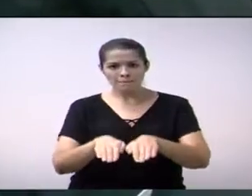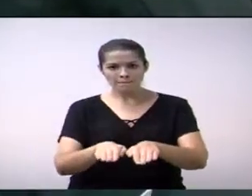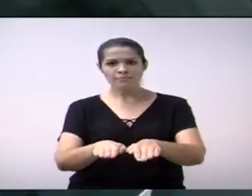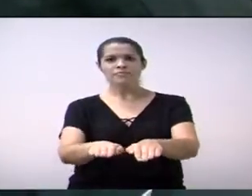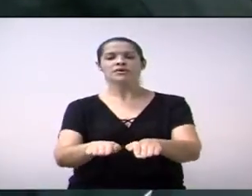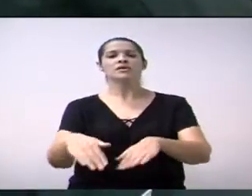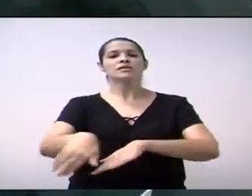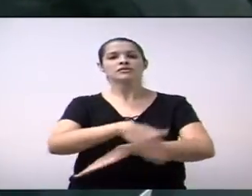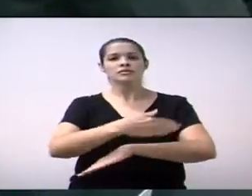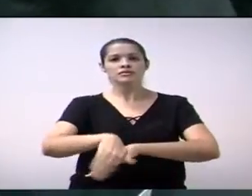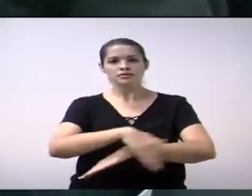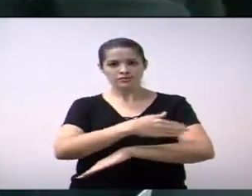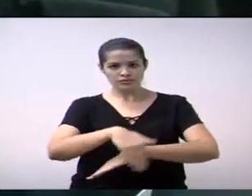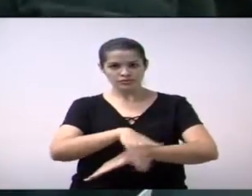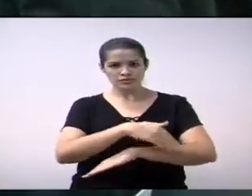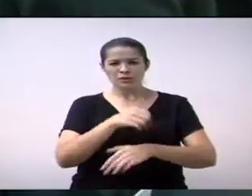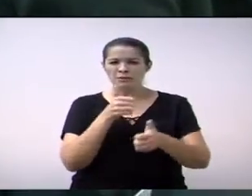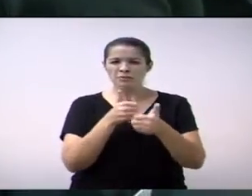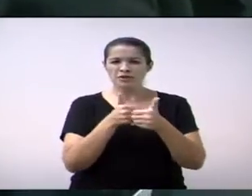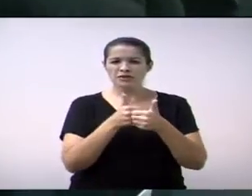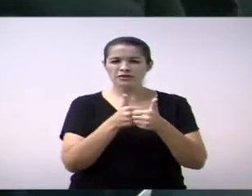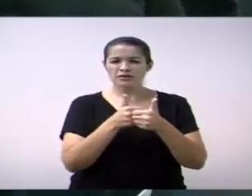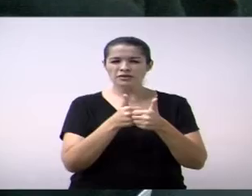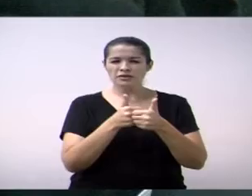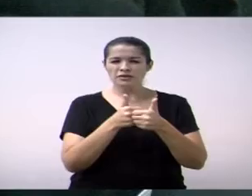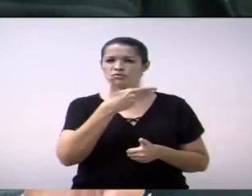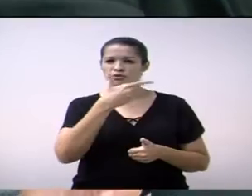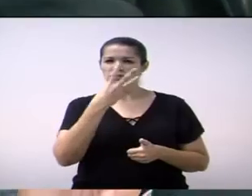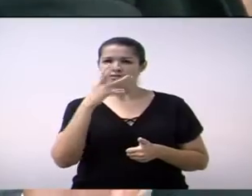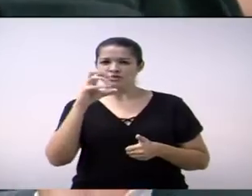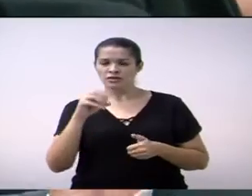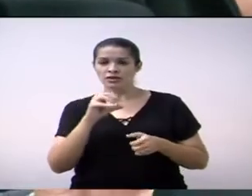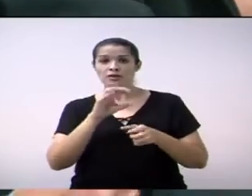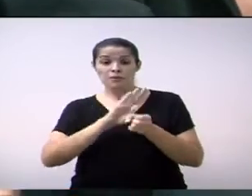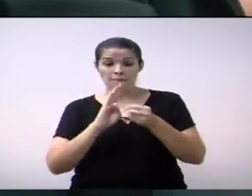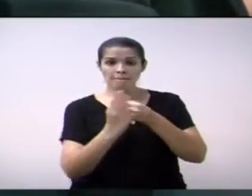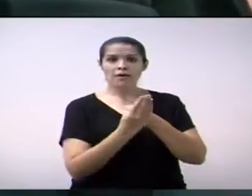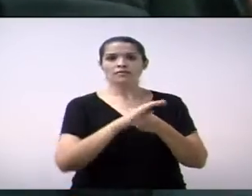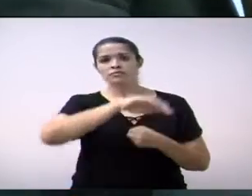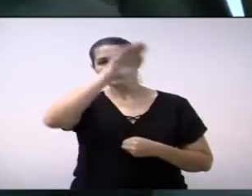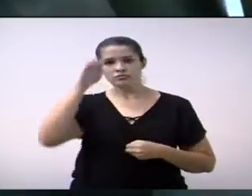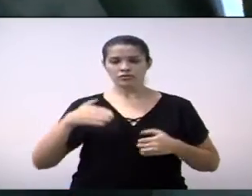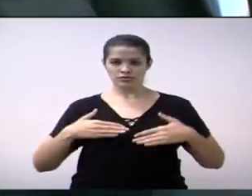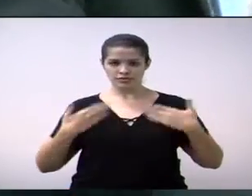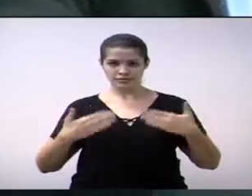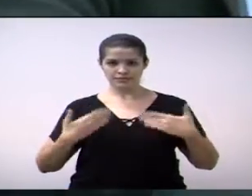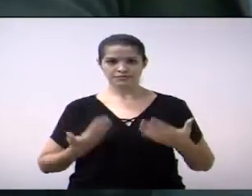da Silva, na altura do número 230, Monte Alegre 1.